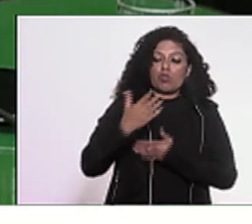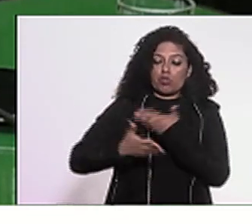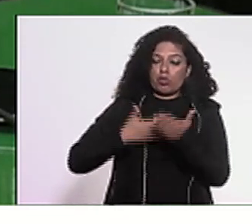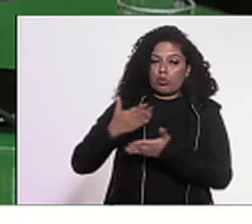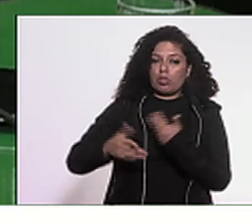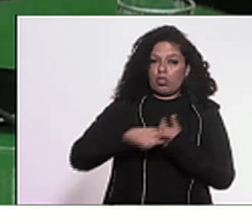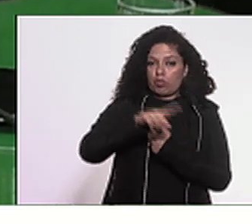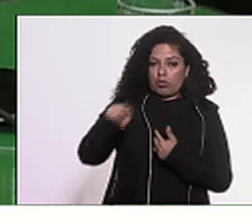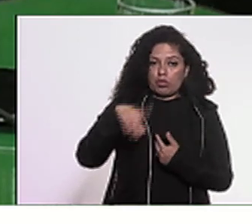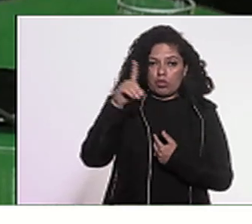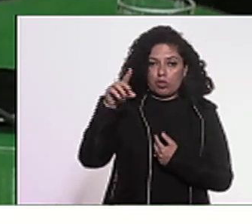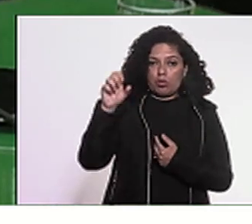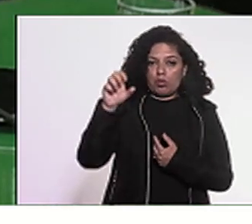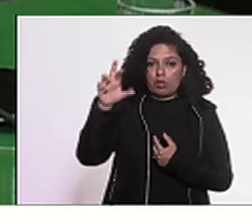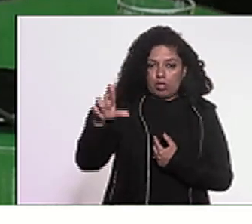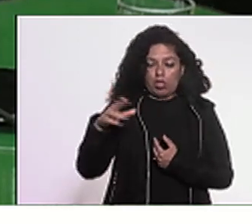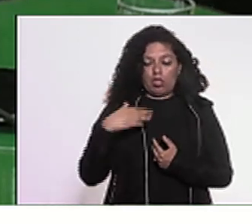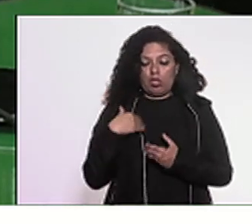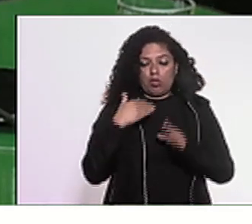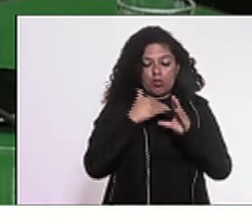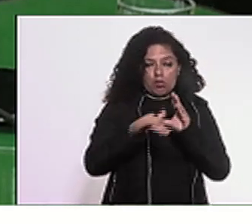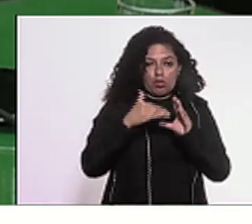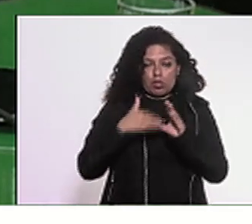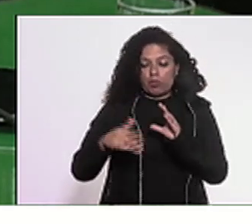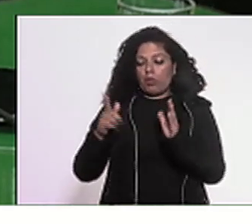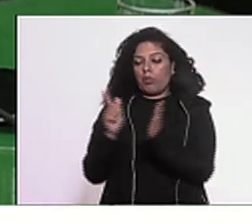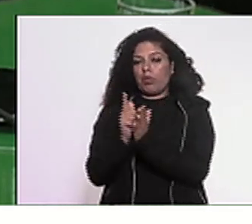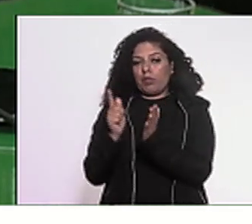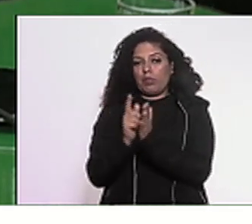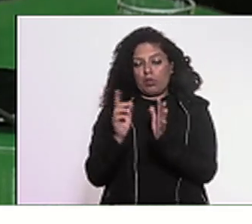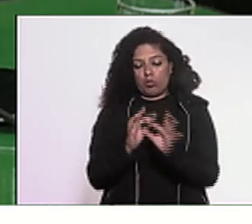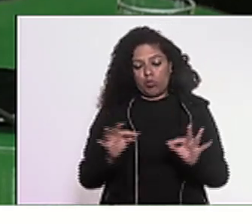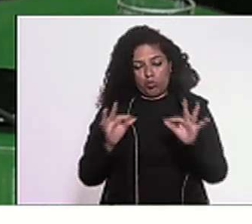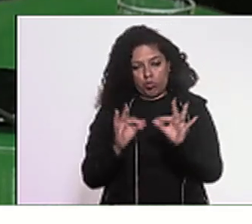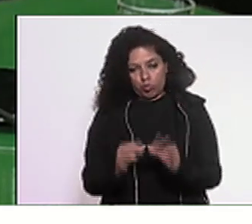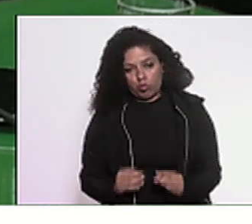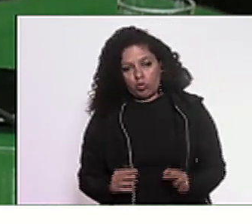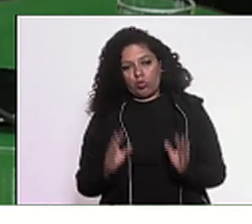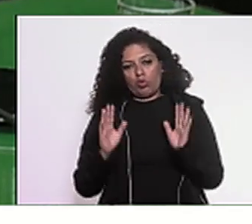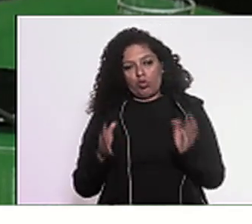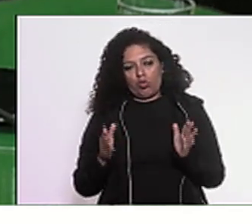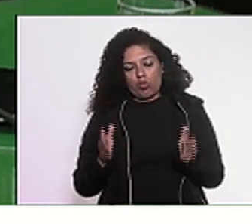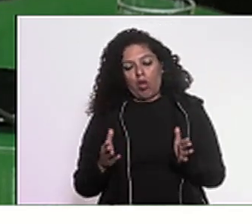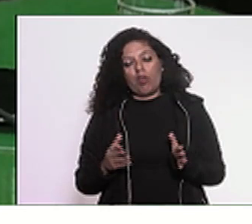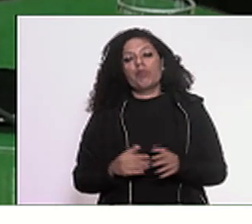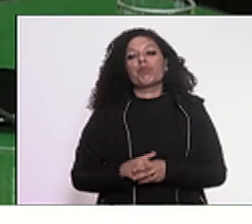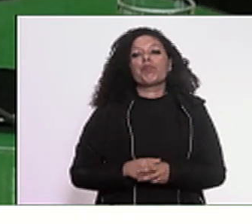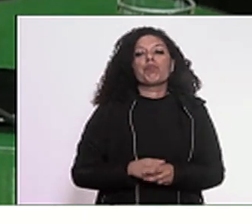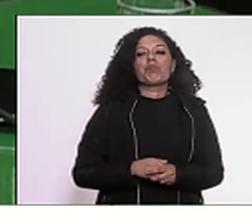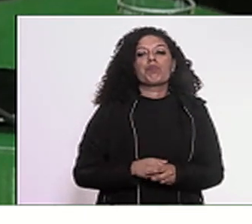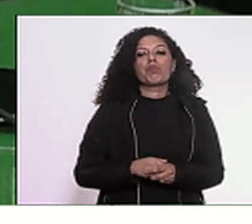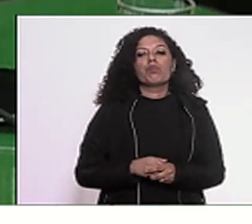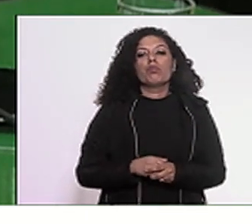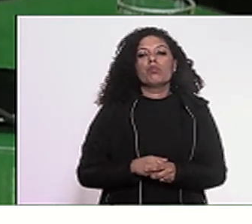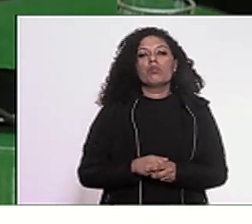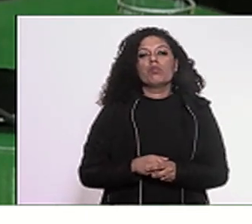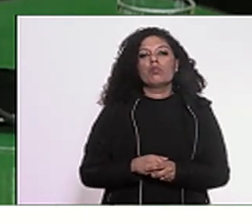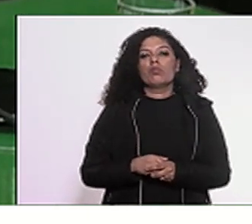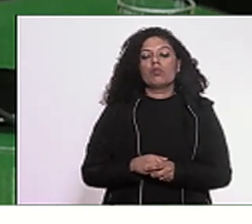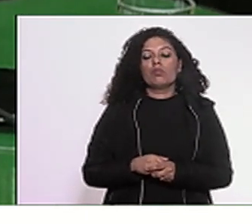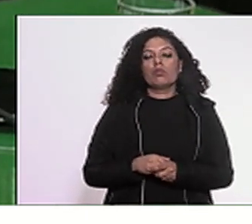dos senhores. A gente vai encaminhar toda aquela documentação, como já encaminhamos, nós vamos encaminhar agora com essa